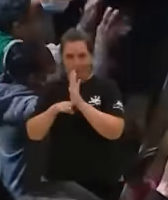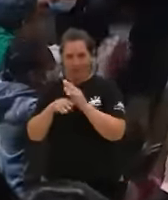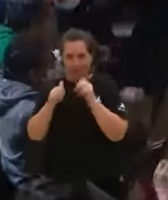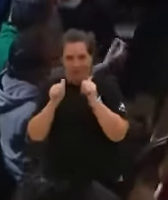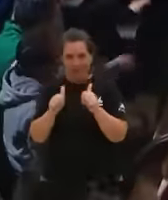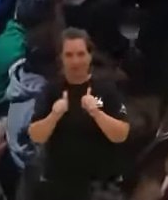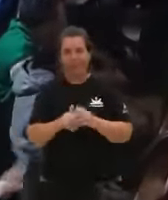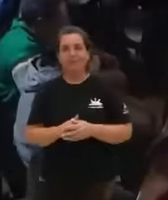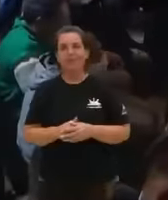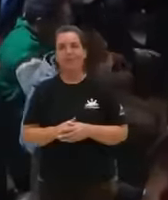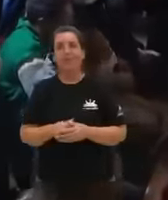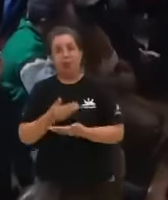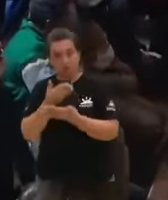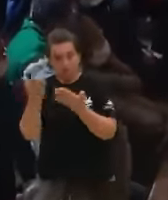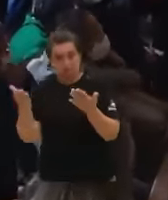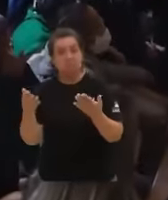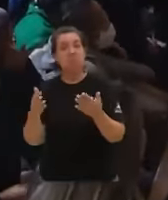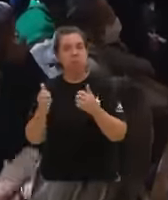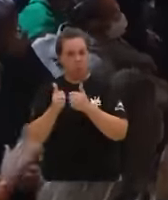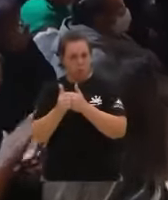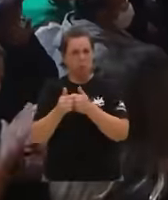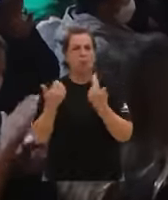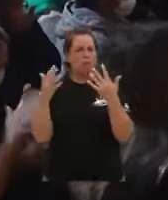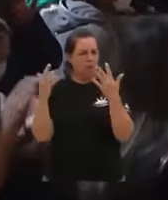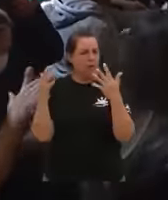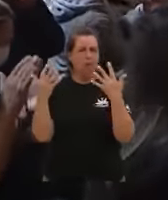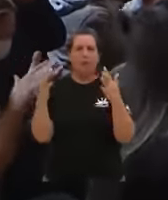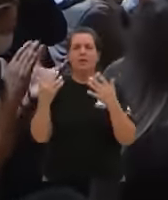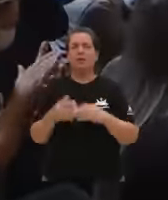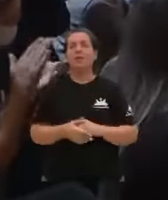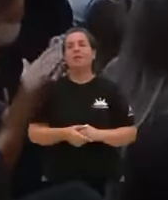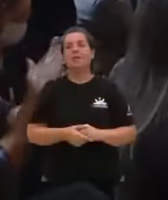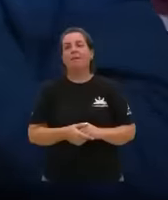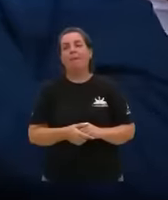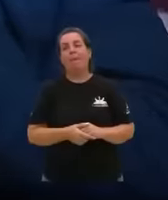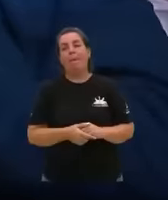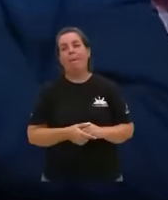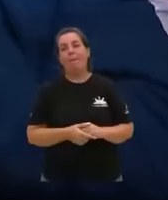bem, louvado seja Deus, uma salva de palmas para vocês.